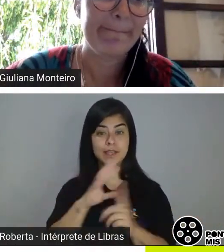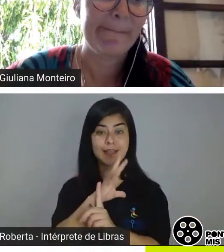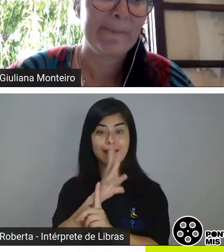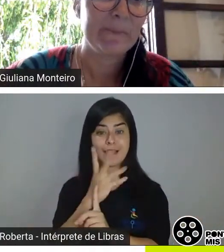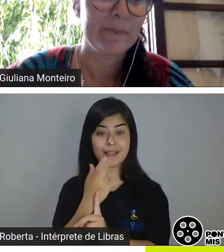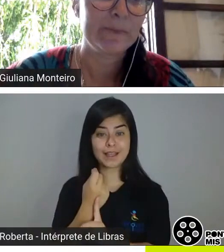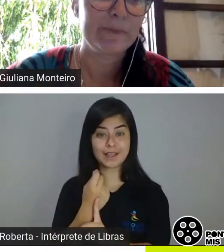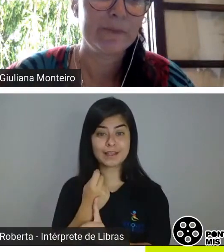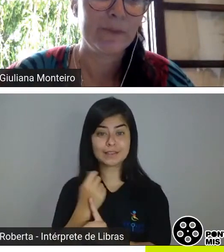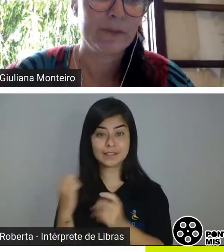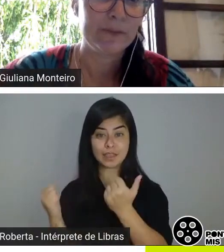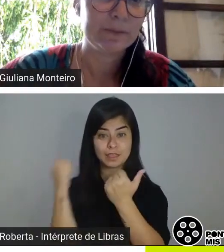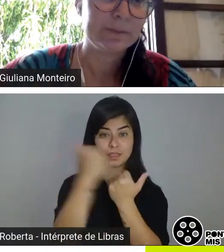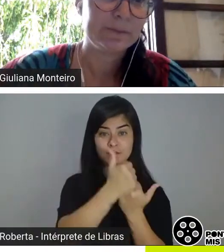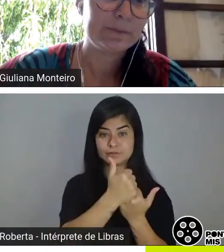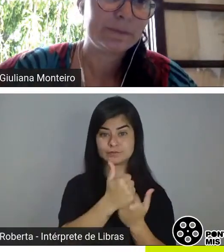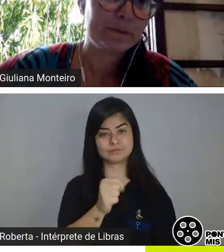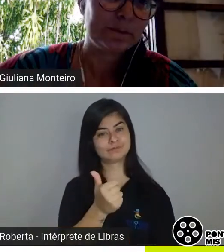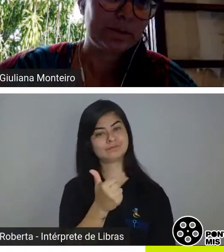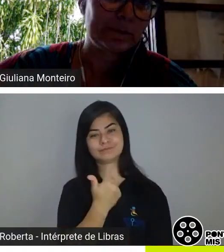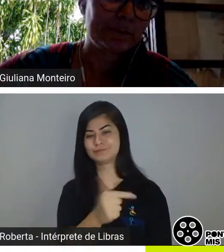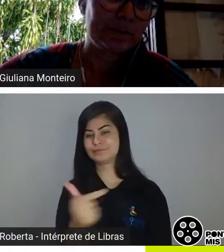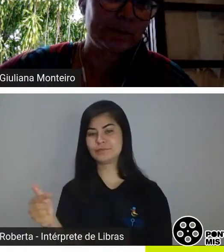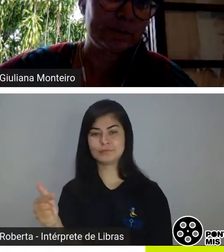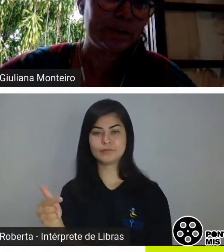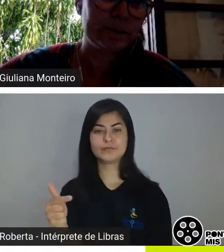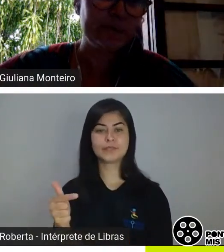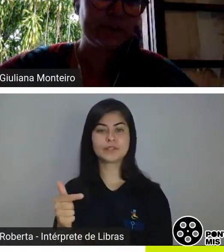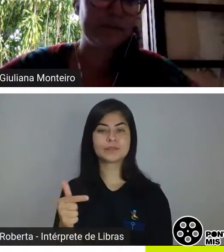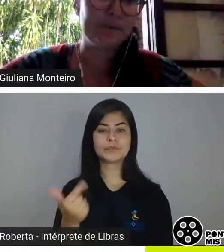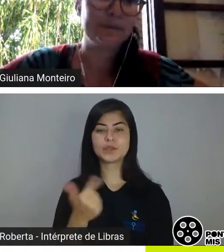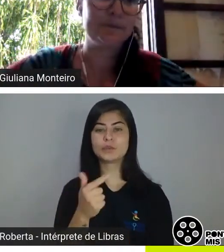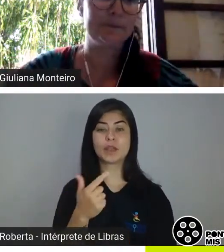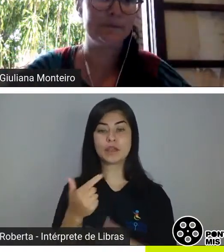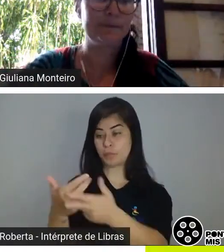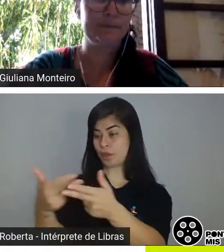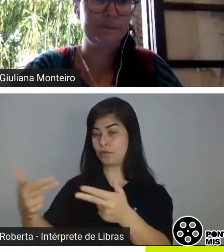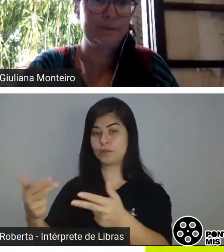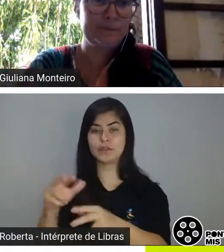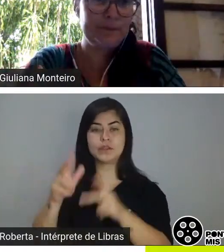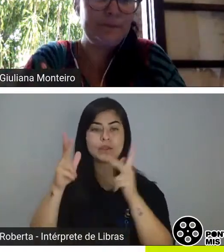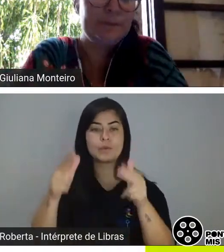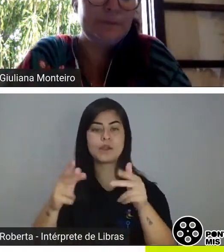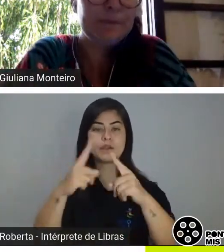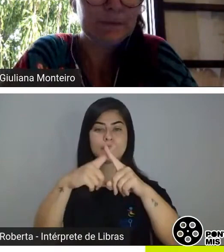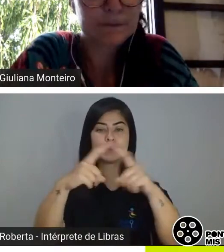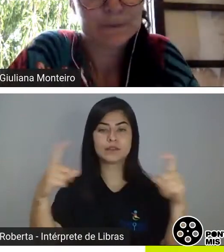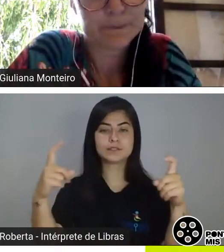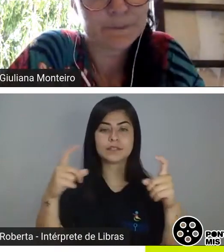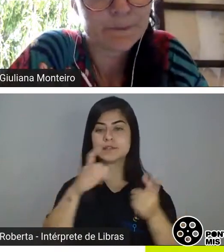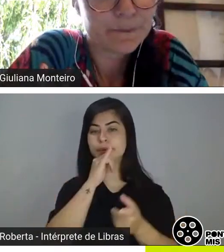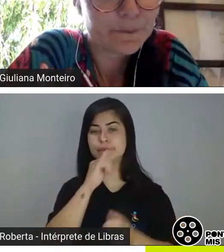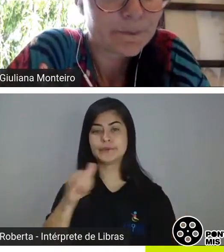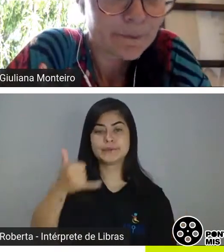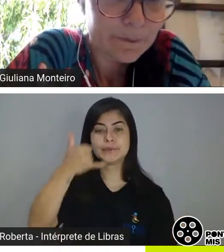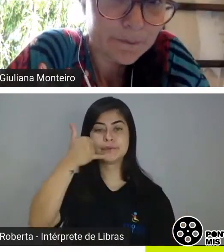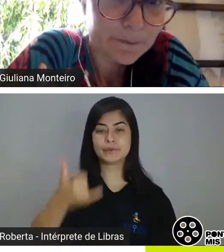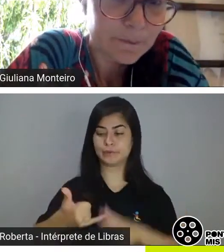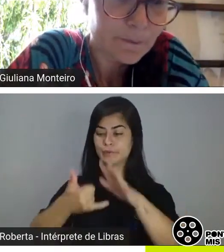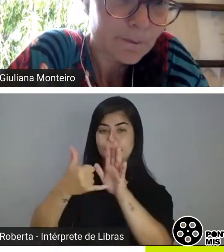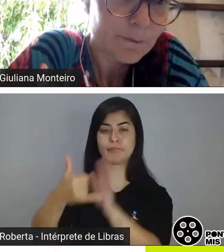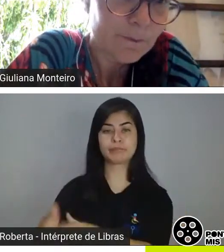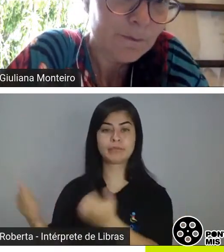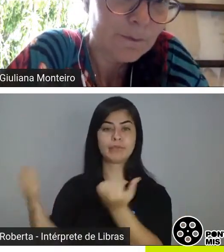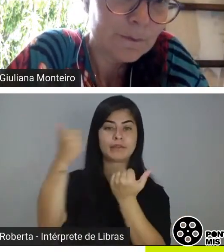é substitutiva. Ela não chega uma outra coisa e acaba. Não é como a ciência que o celular acaba com outro